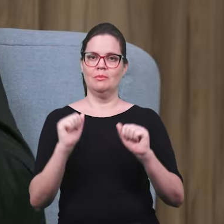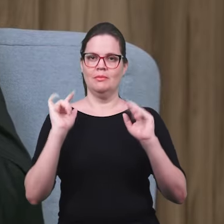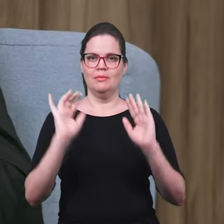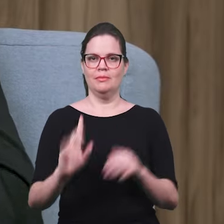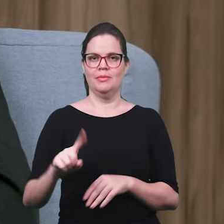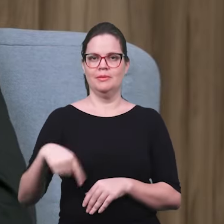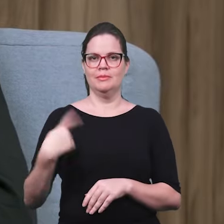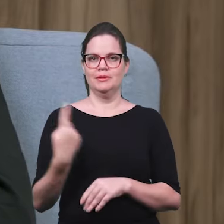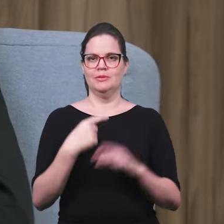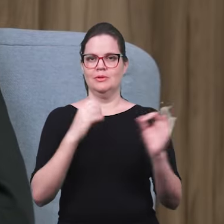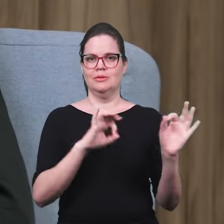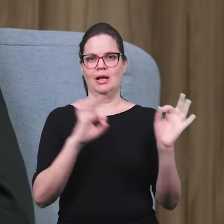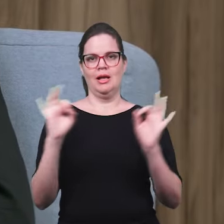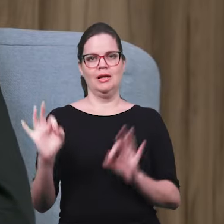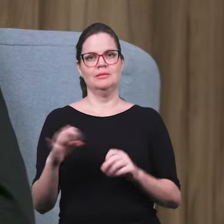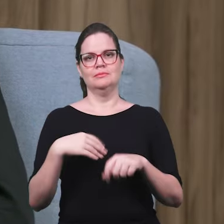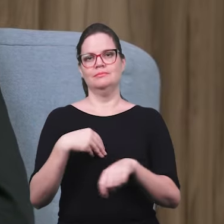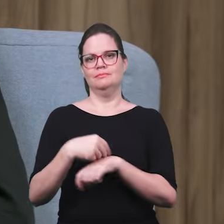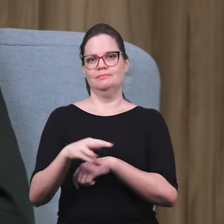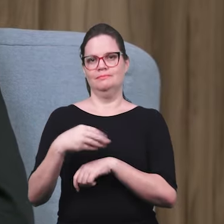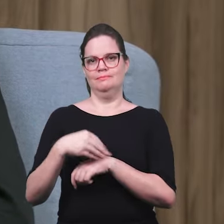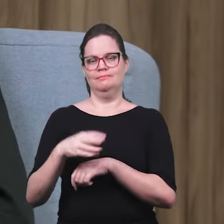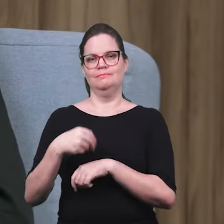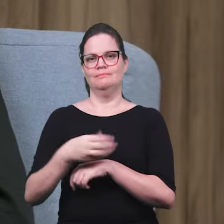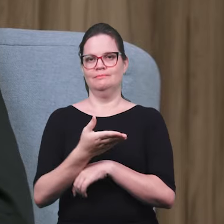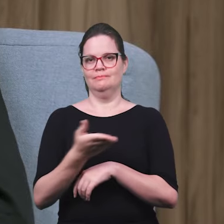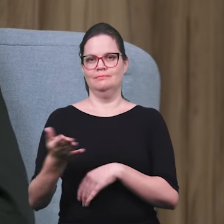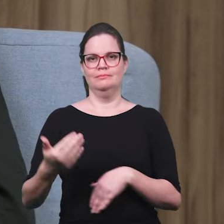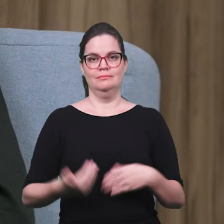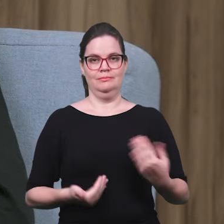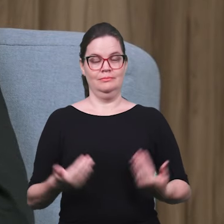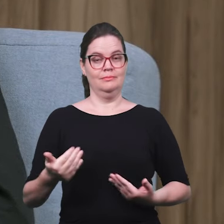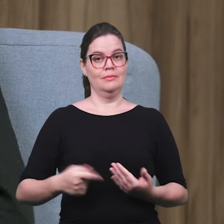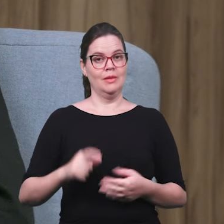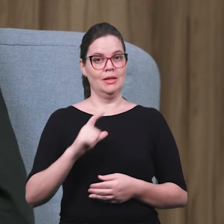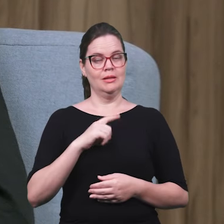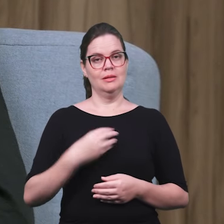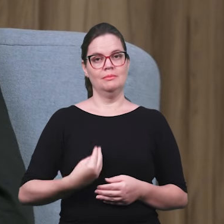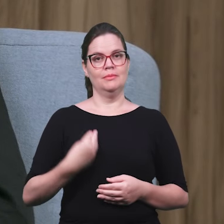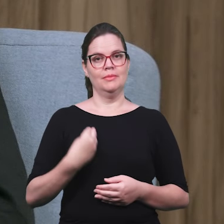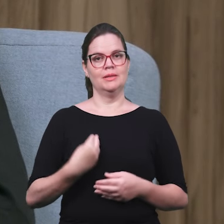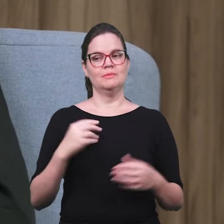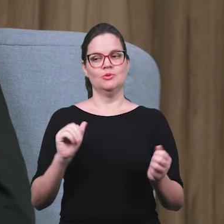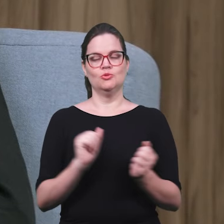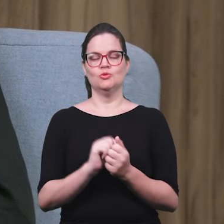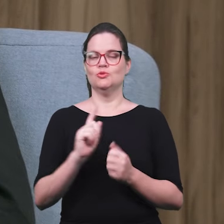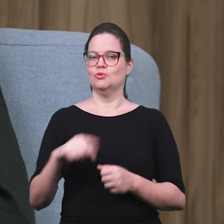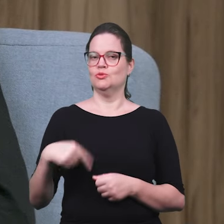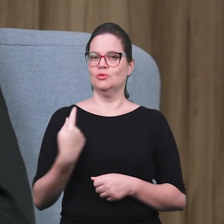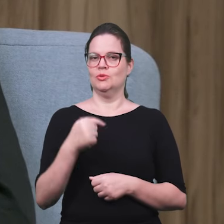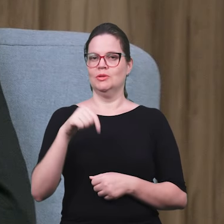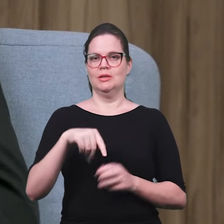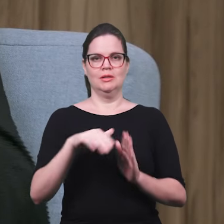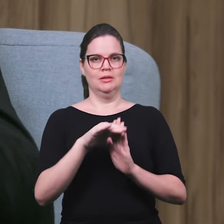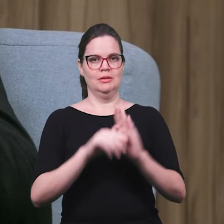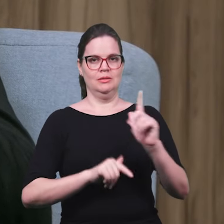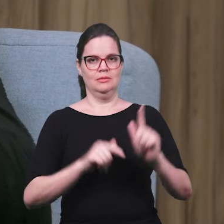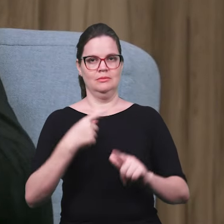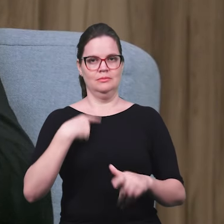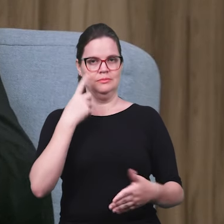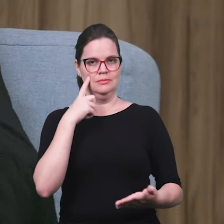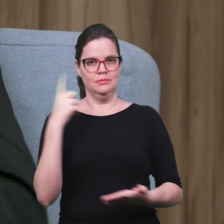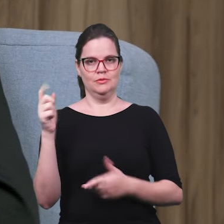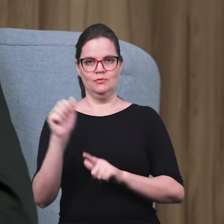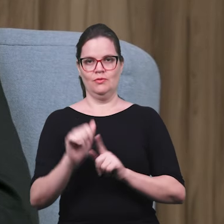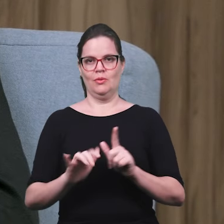sempre uma bênção poder assistir esses recados dos nossos irmãos que têm participado conosco do programa. E esse QR Code